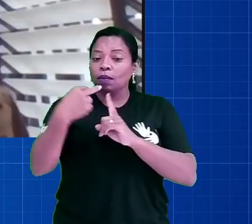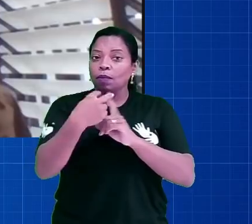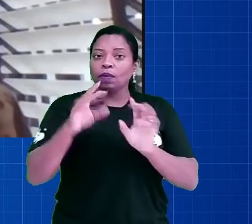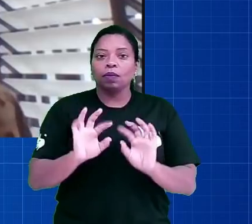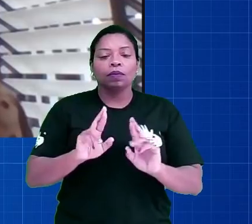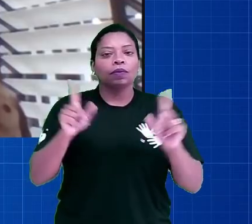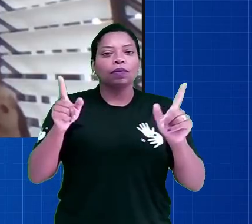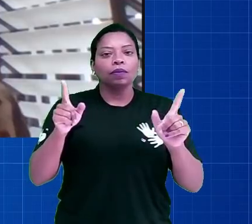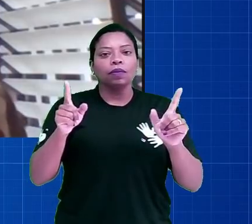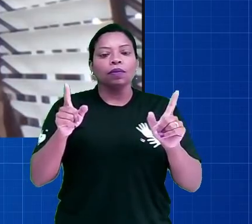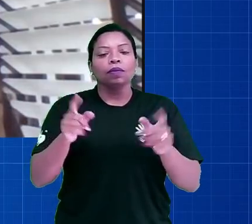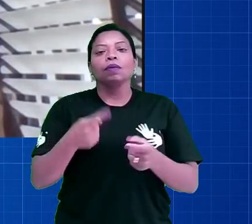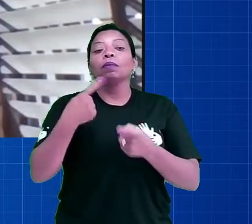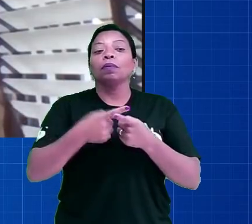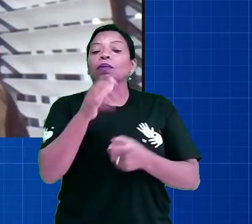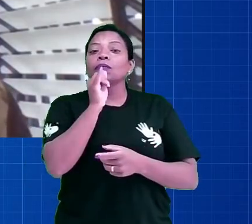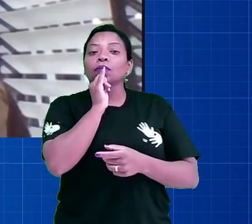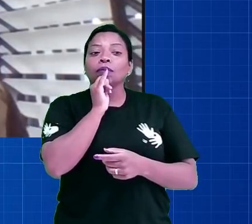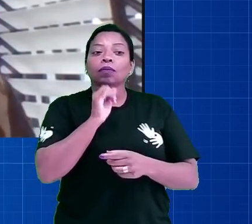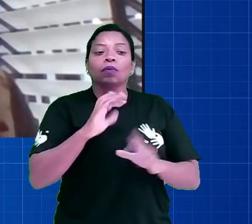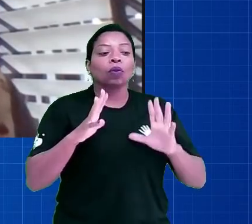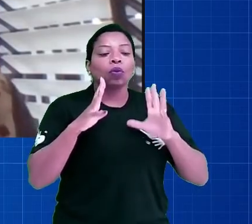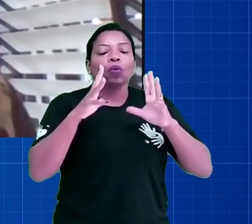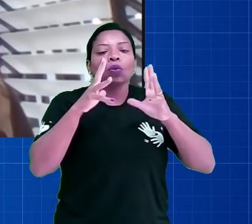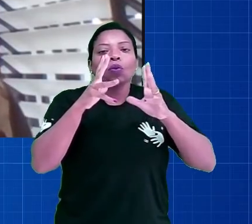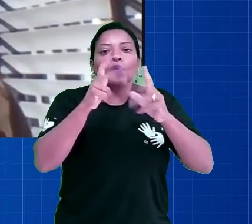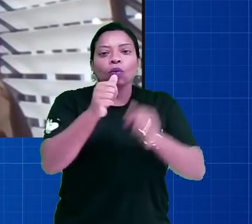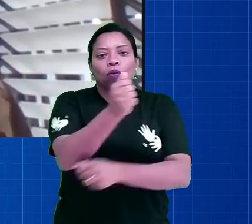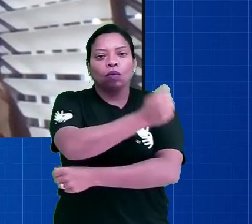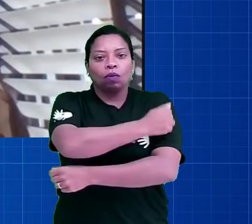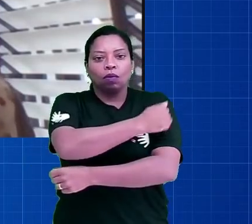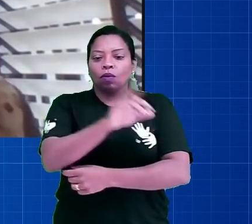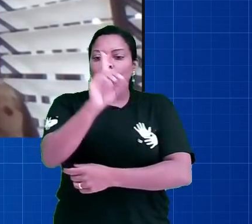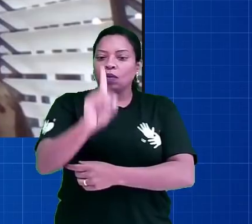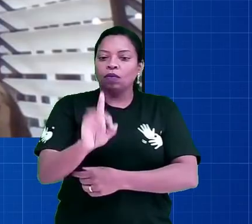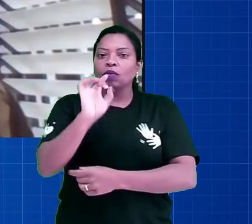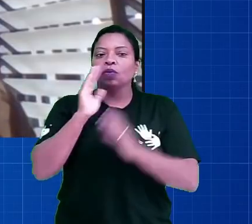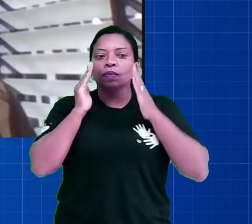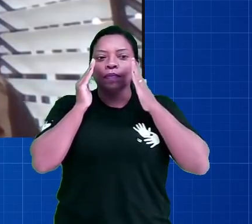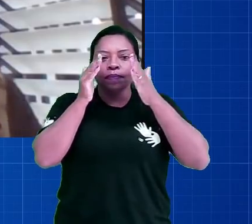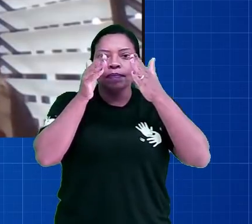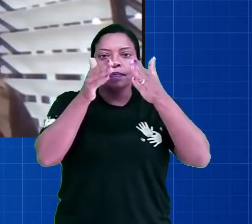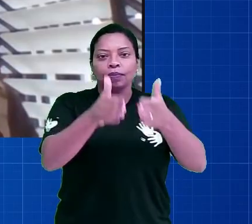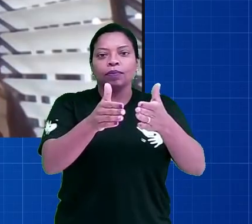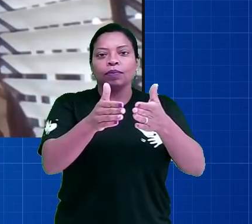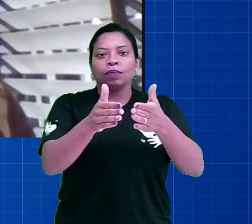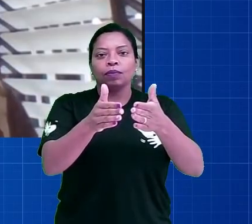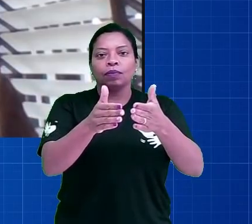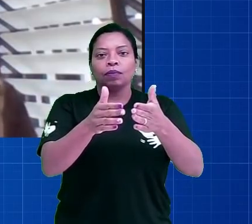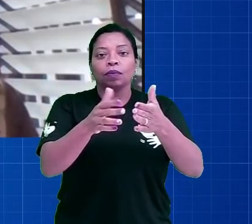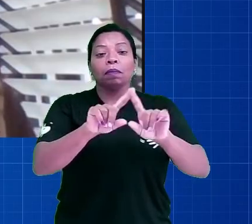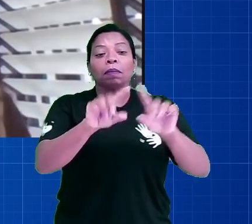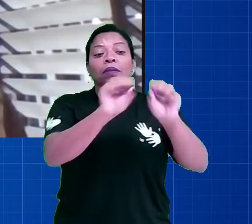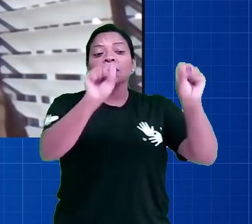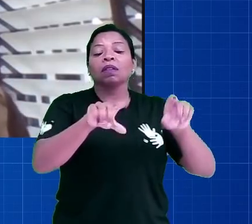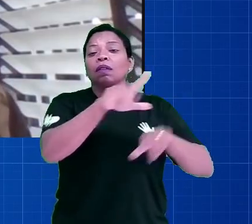se todos os alunos, por exemplo, com deficiência, o alvo é o aluno, somente o aluno, e não o sistema, e